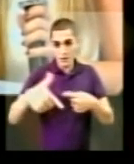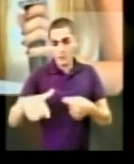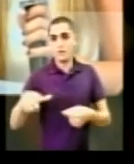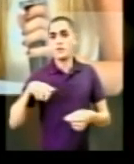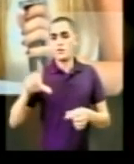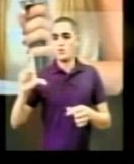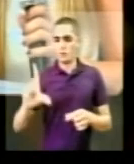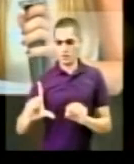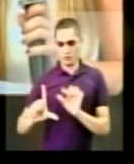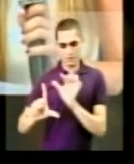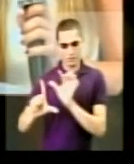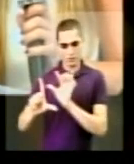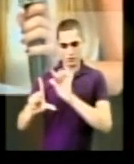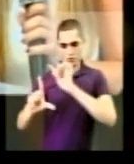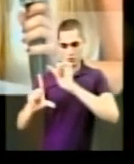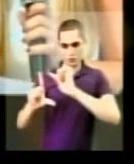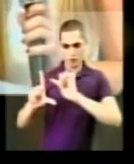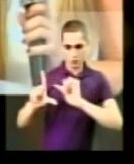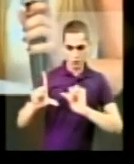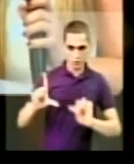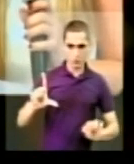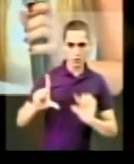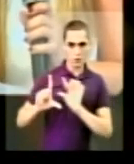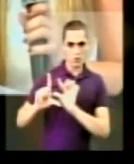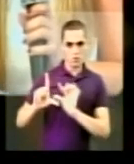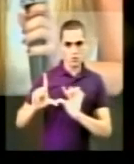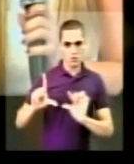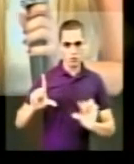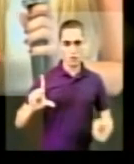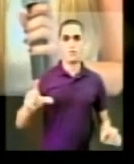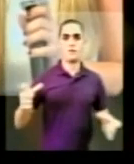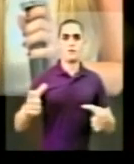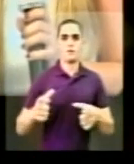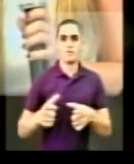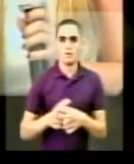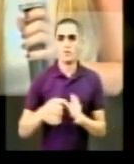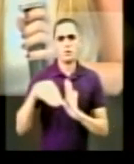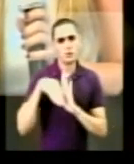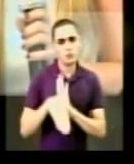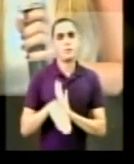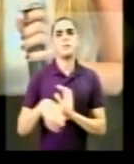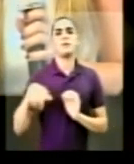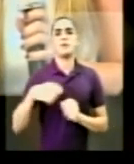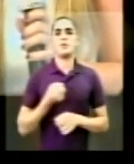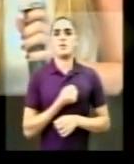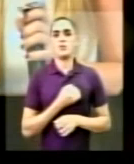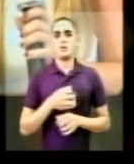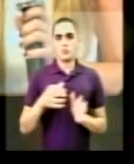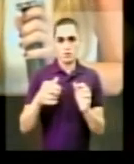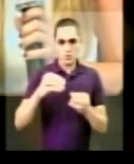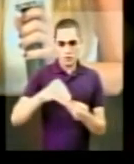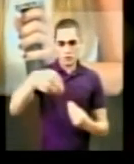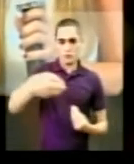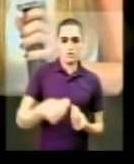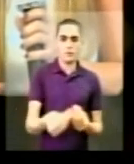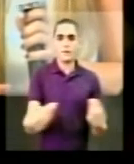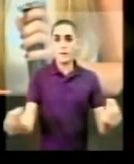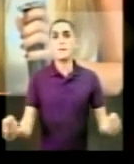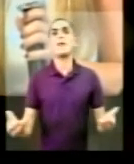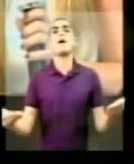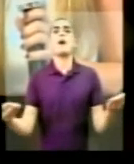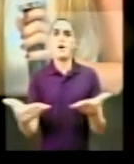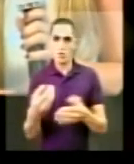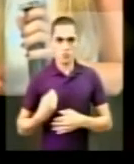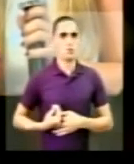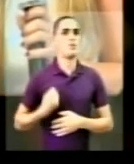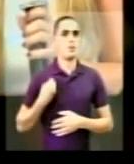15%, 16% desse número de notificados. Atualmente, nós estamos na semana 3, tá? Então, a